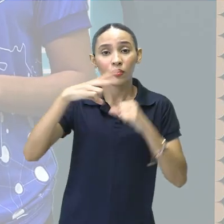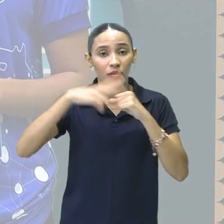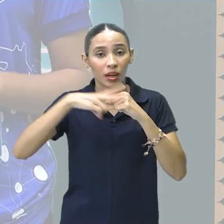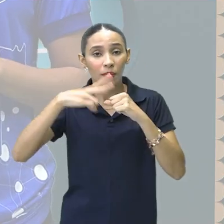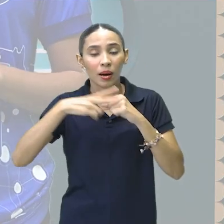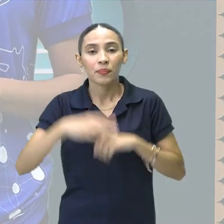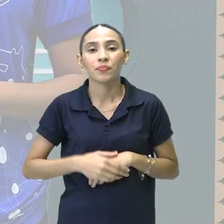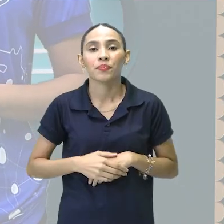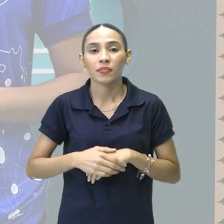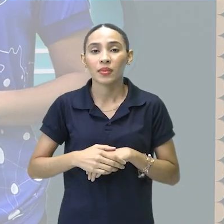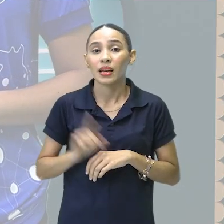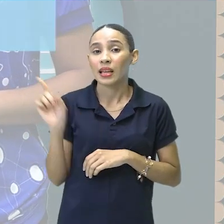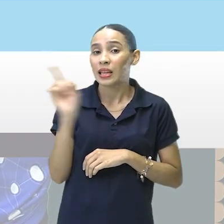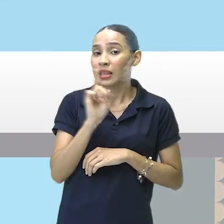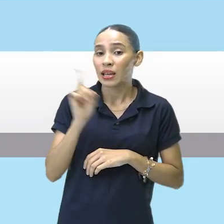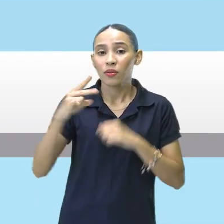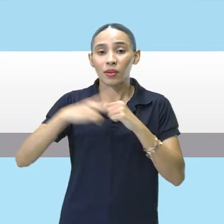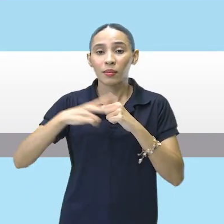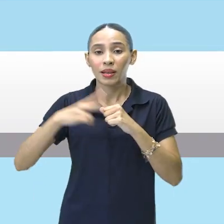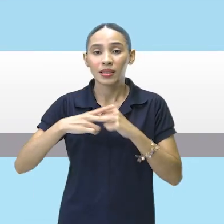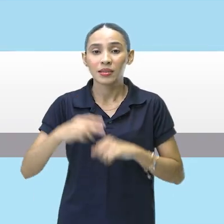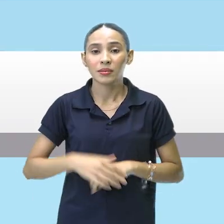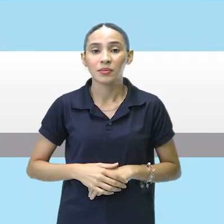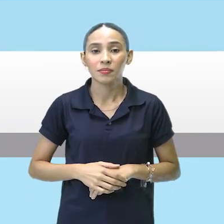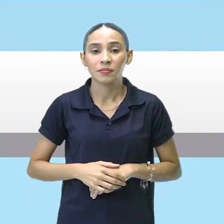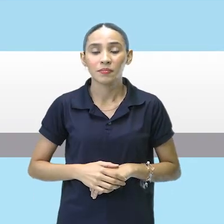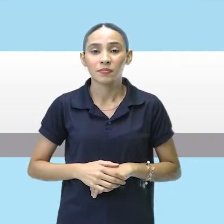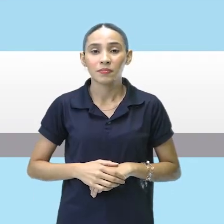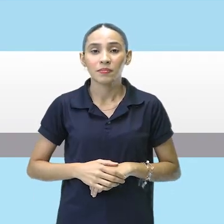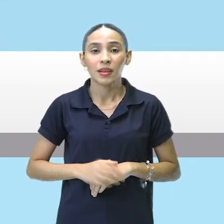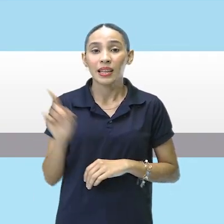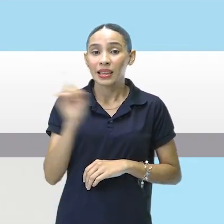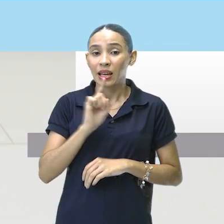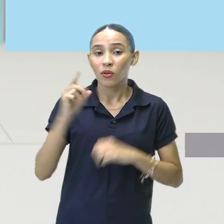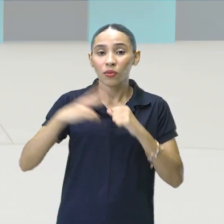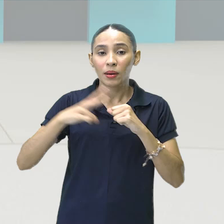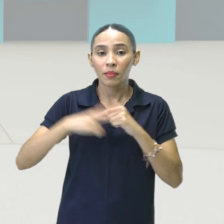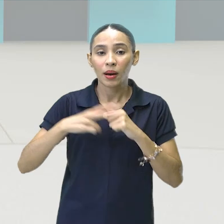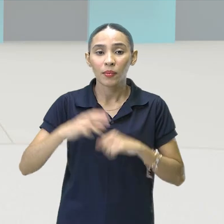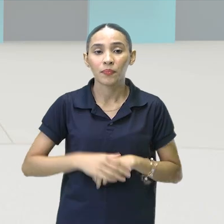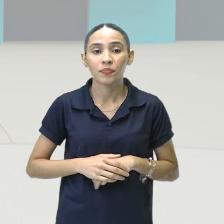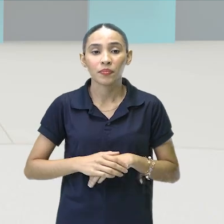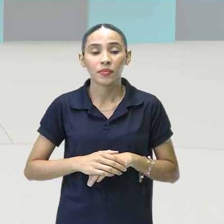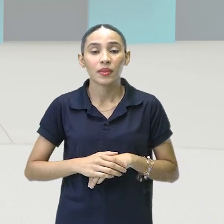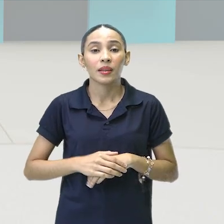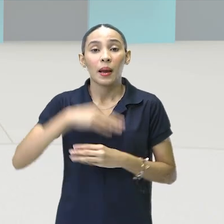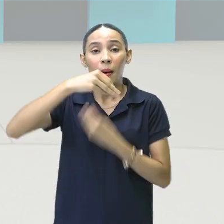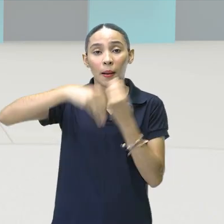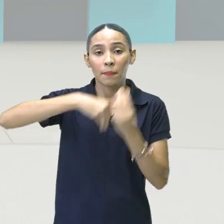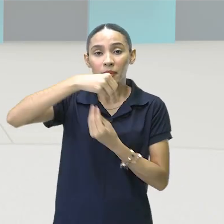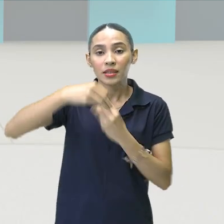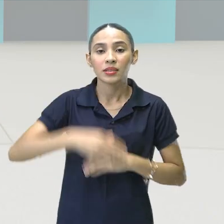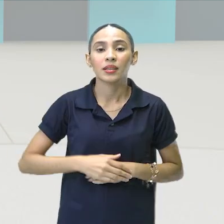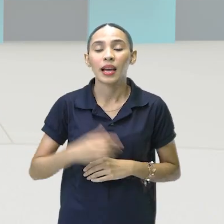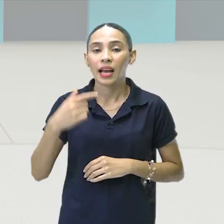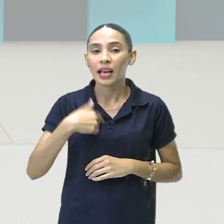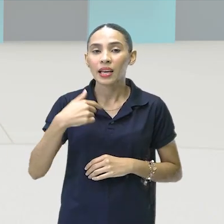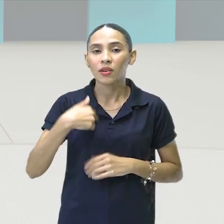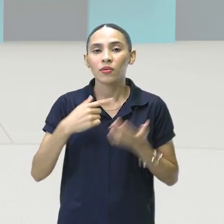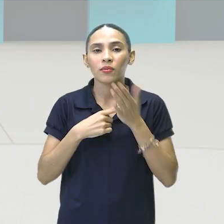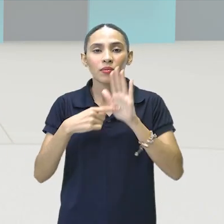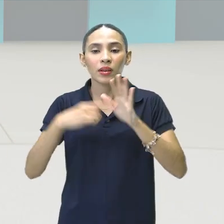verbal. Aquela que eu não verbalizo, a não verbal. E a mista, aquela que eu